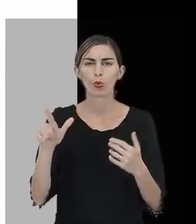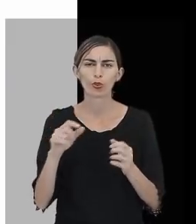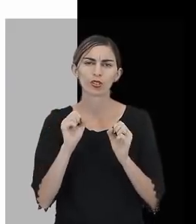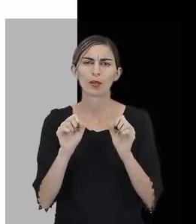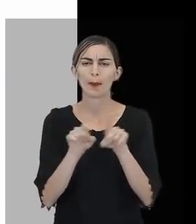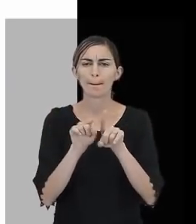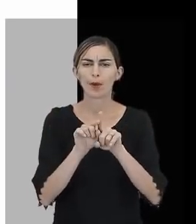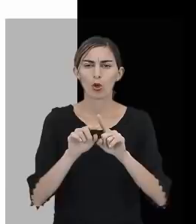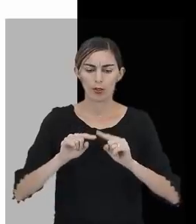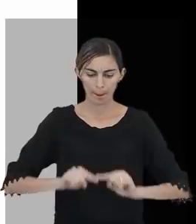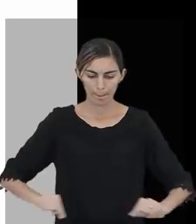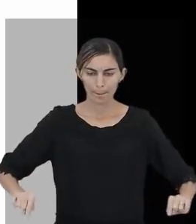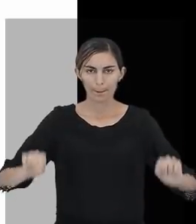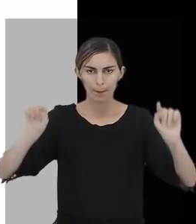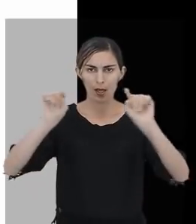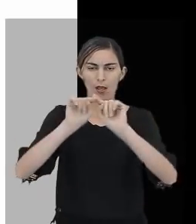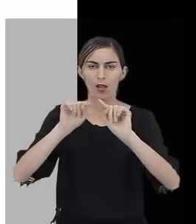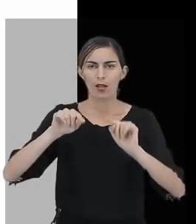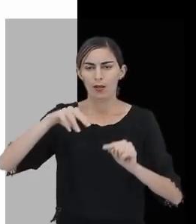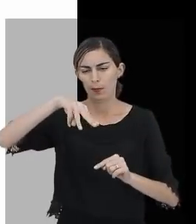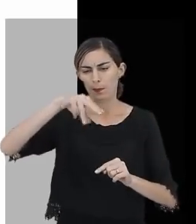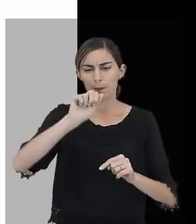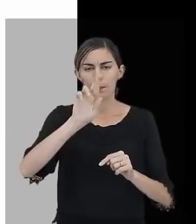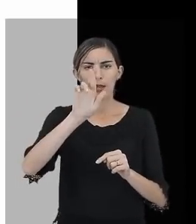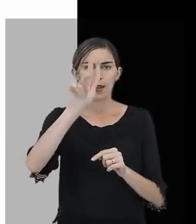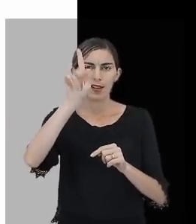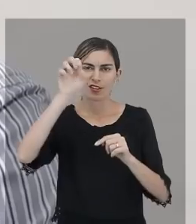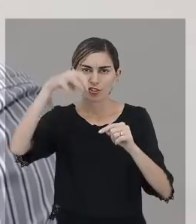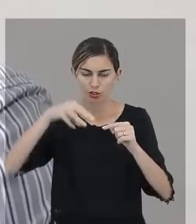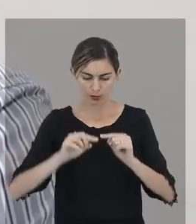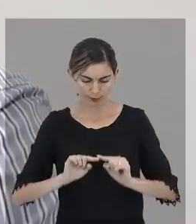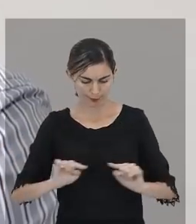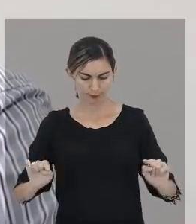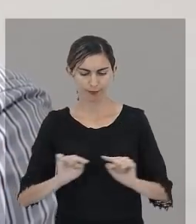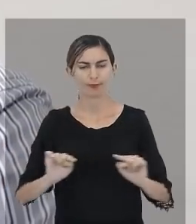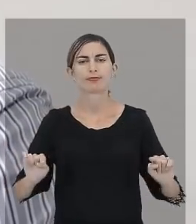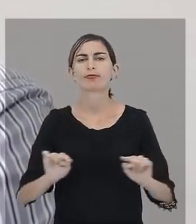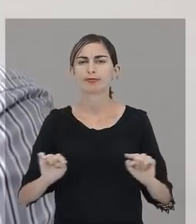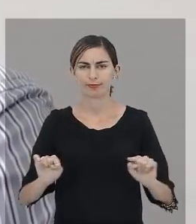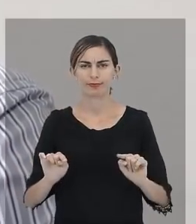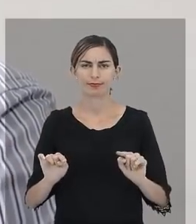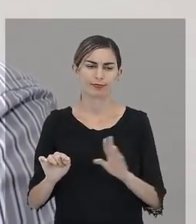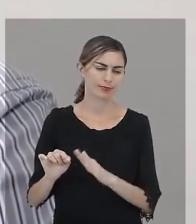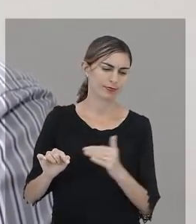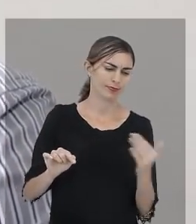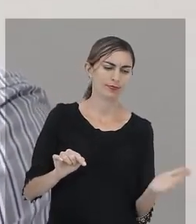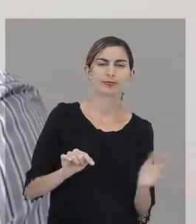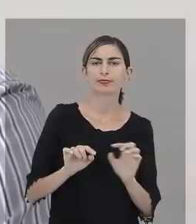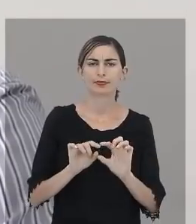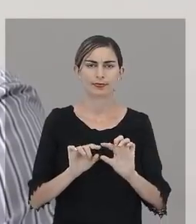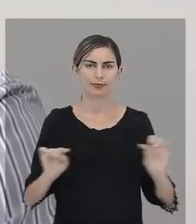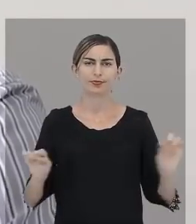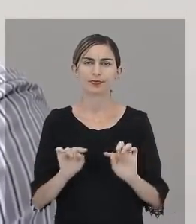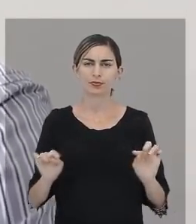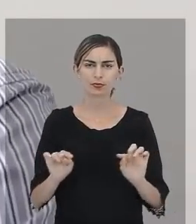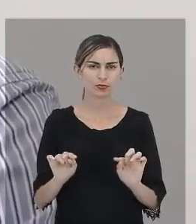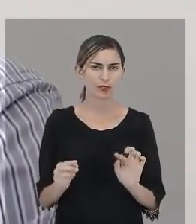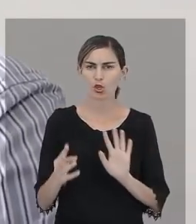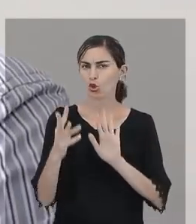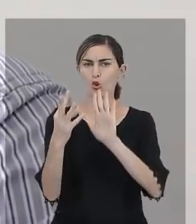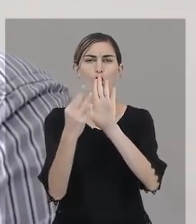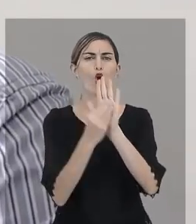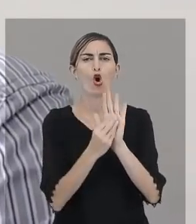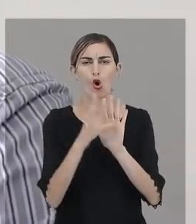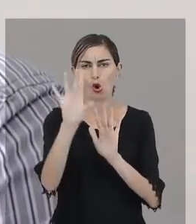pode também definir uma margem, certo? Então eu vou colocar o meu componente na tela, só que ele vai ter uma margem esquerda. Então eu posso dizer, para ele